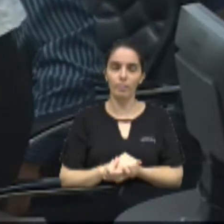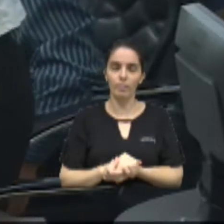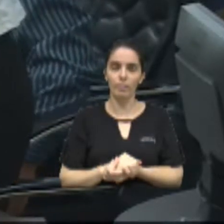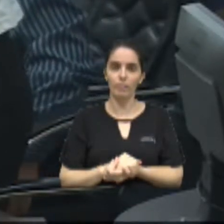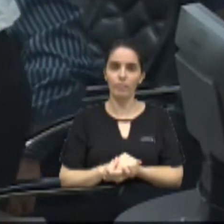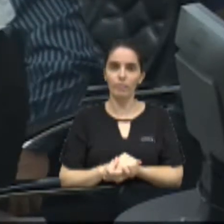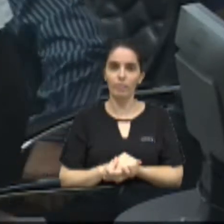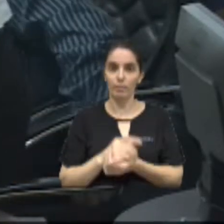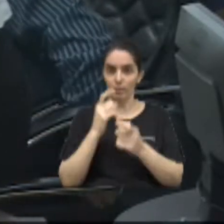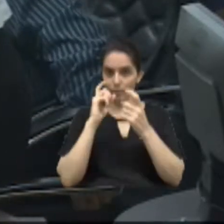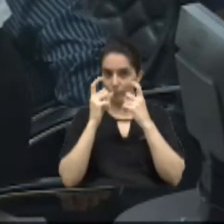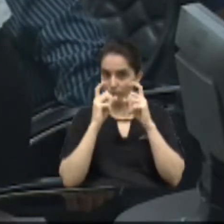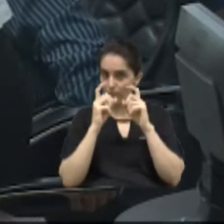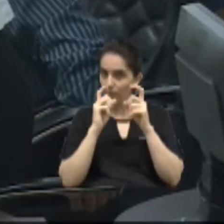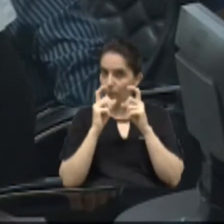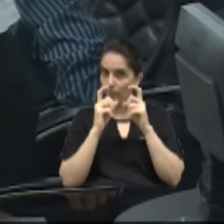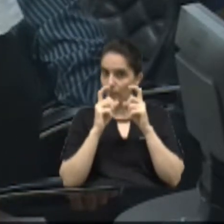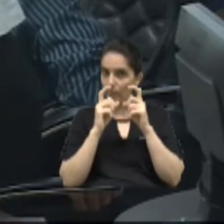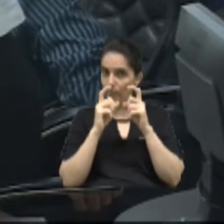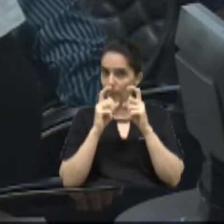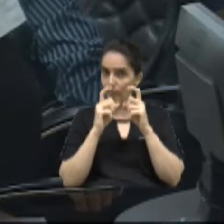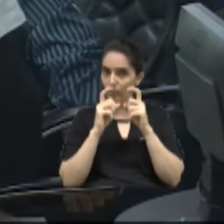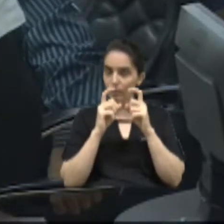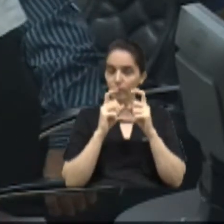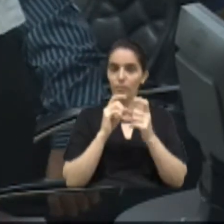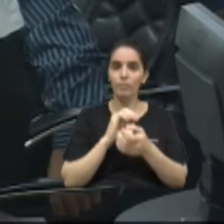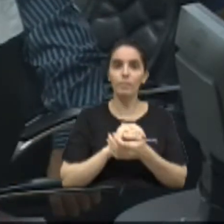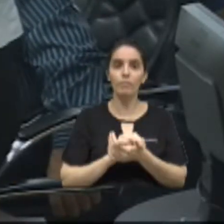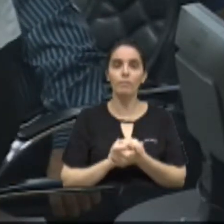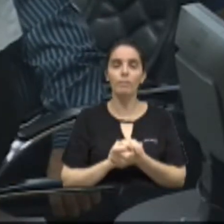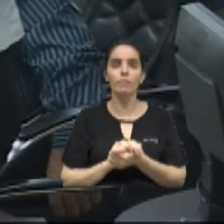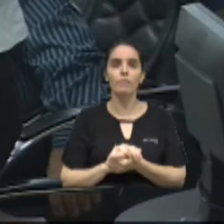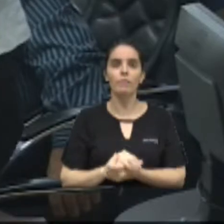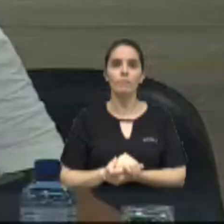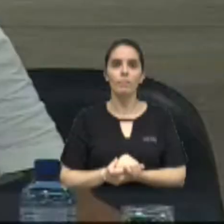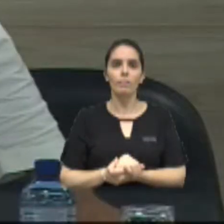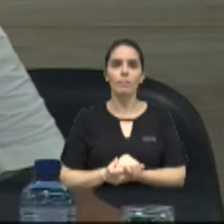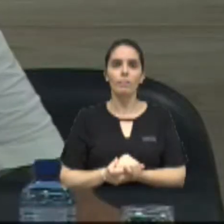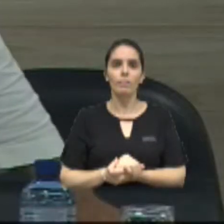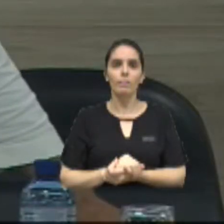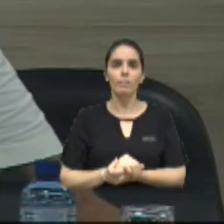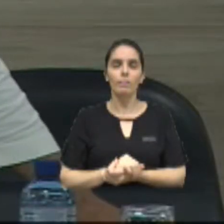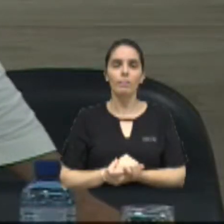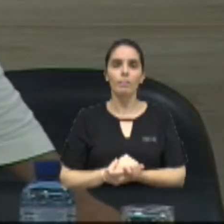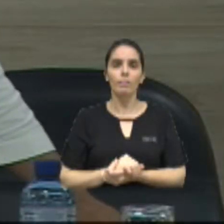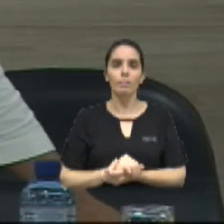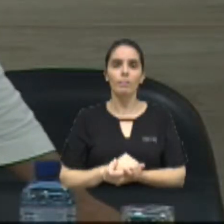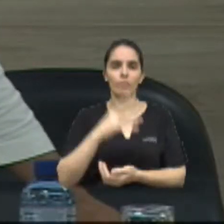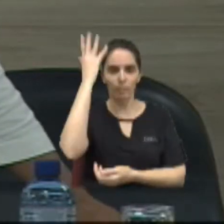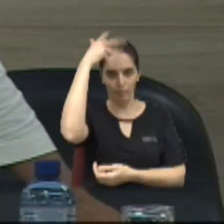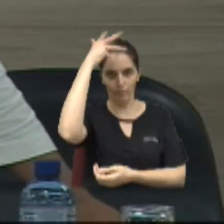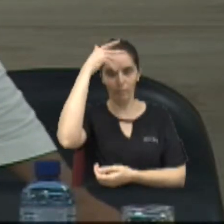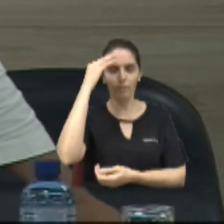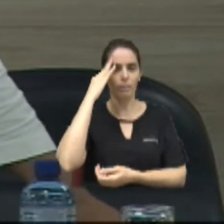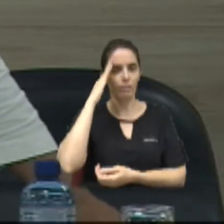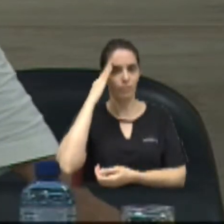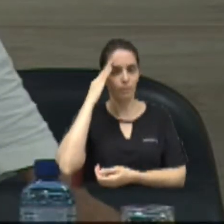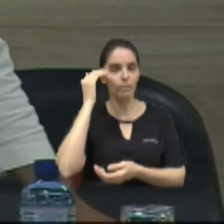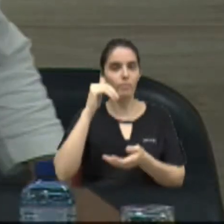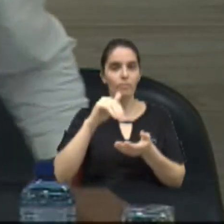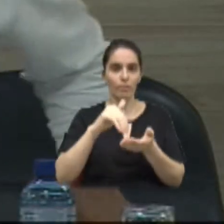Durante a reunião, até entendo as colocações de que o